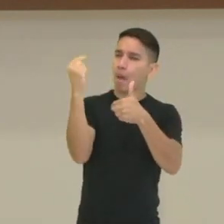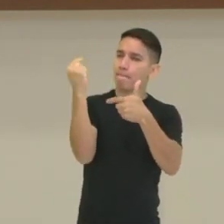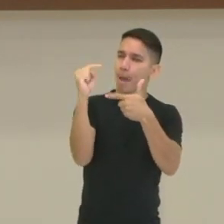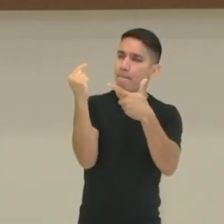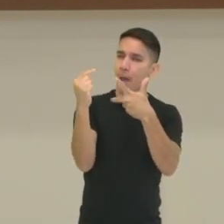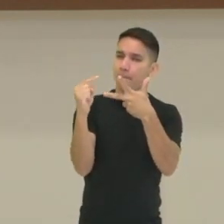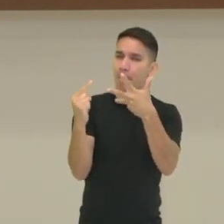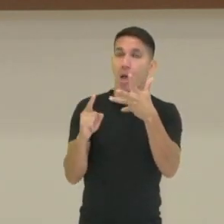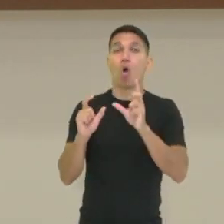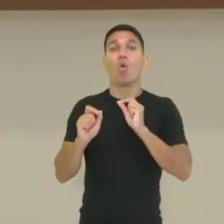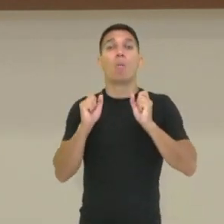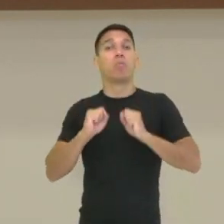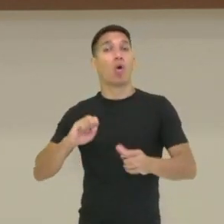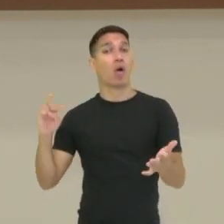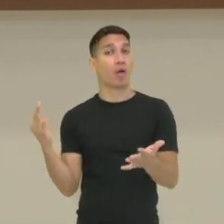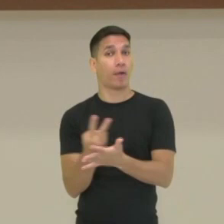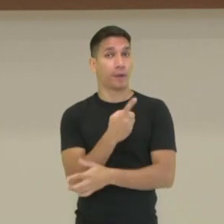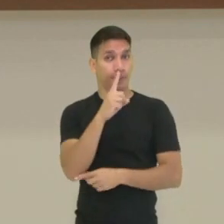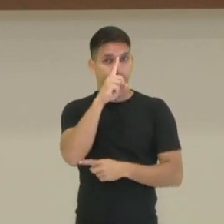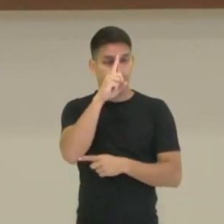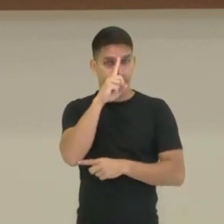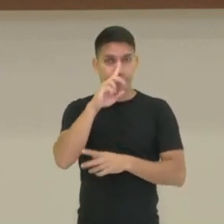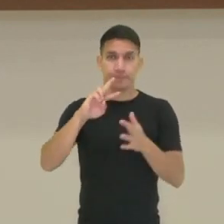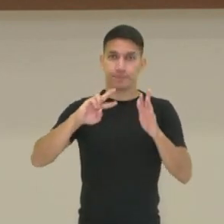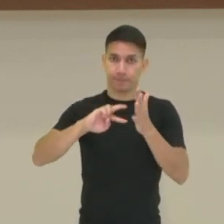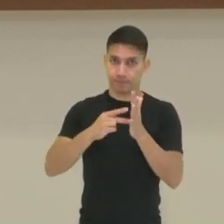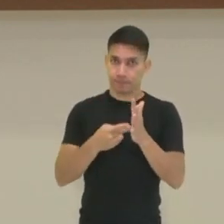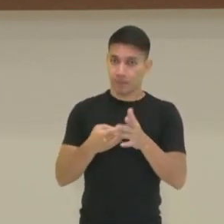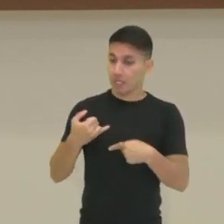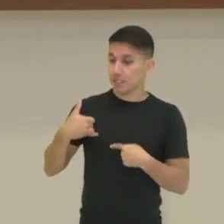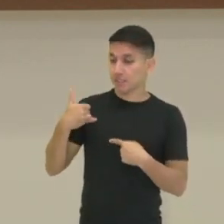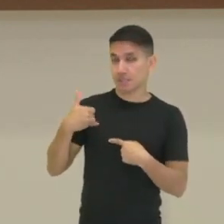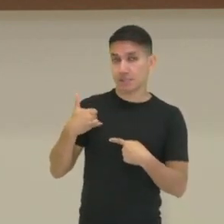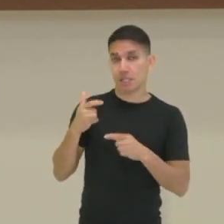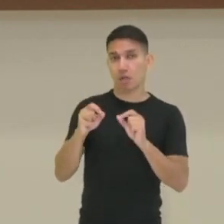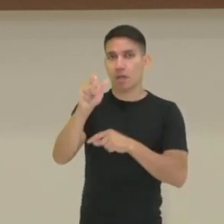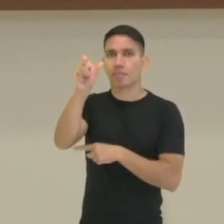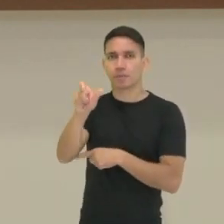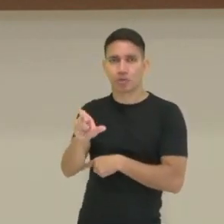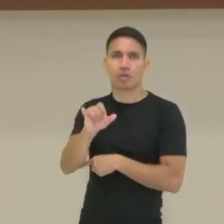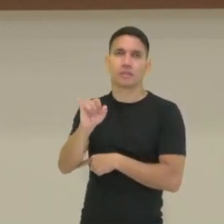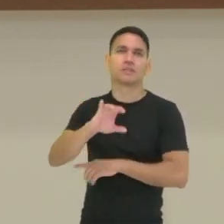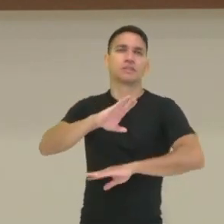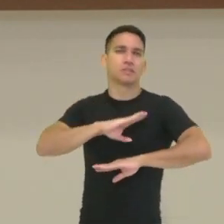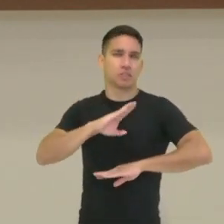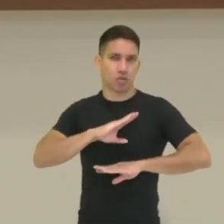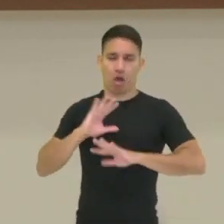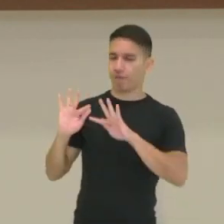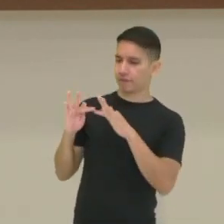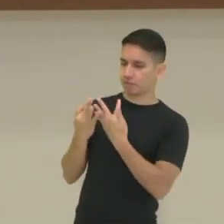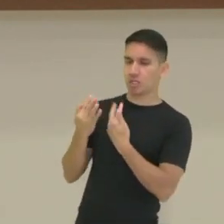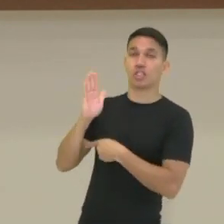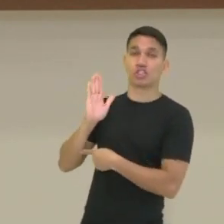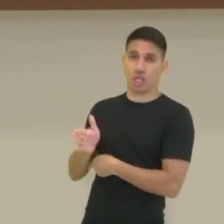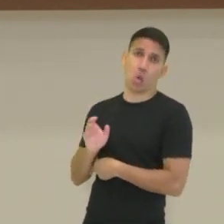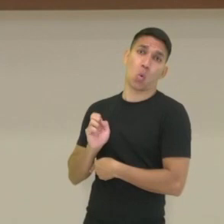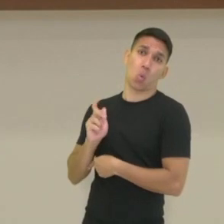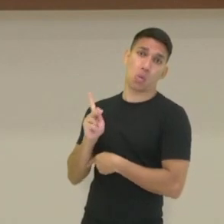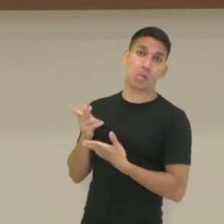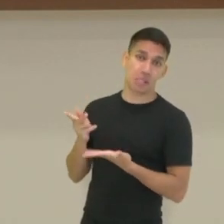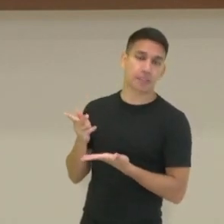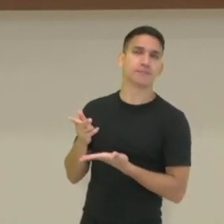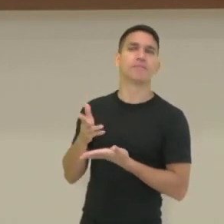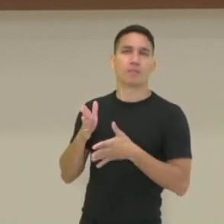de risco. Então a idade da pessoa. Então, se tem casos na família. Ok,